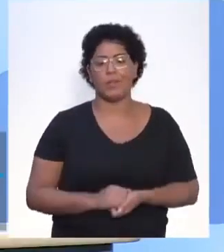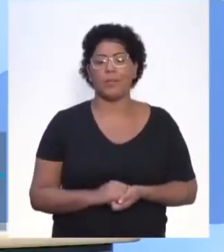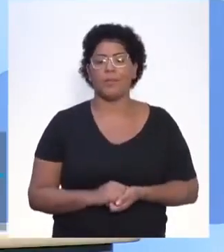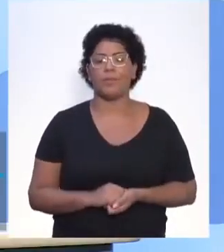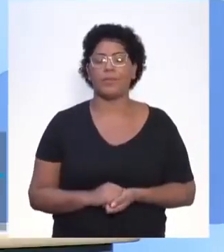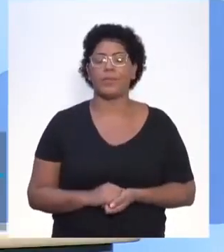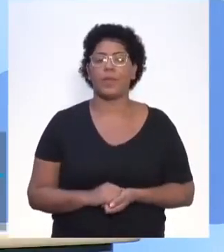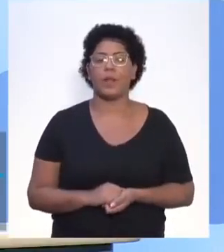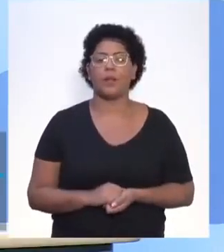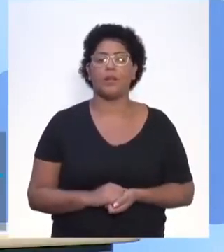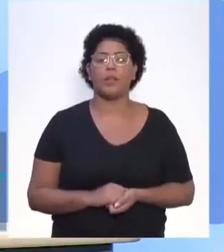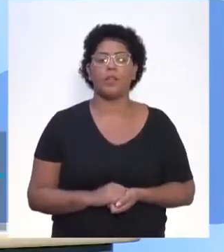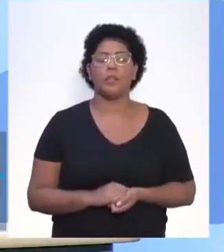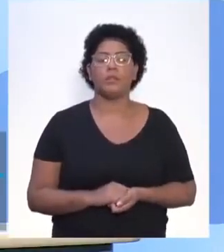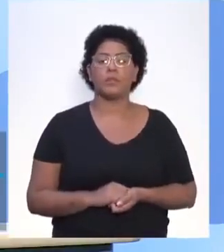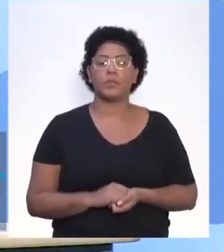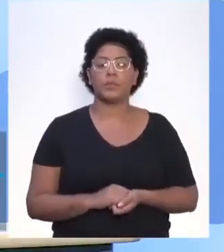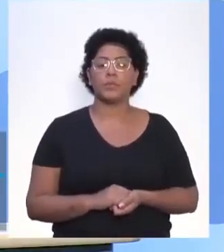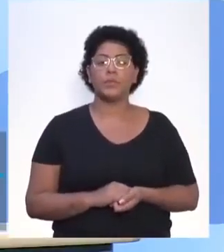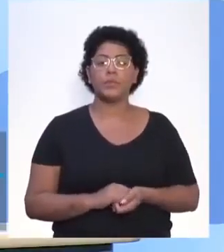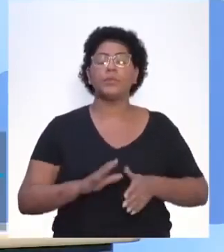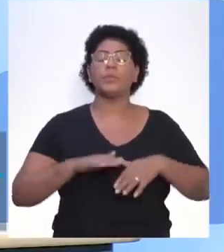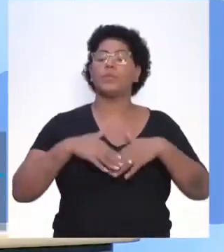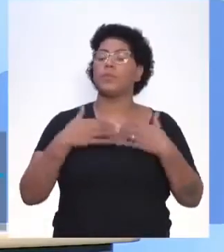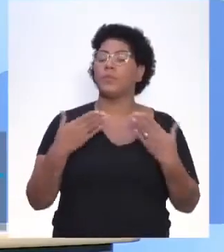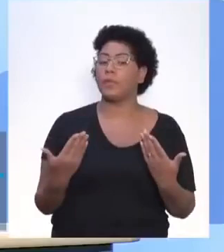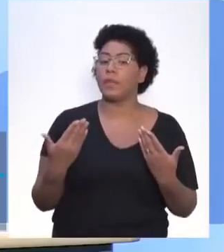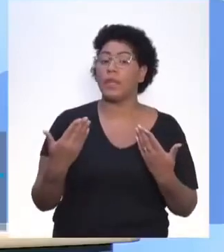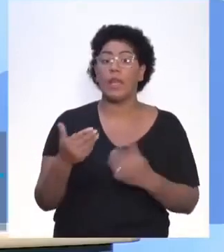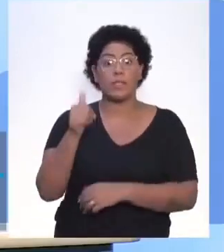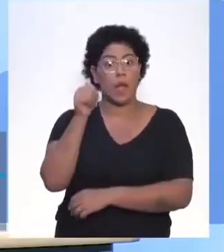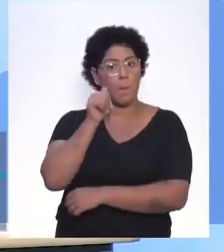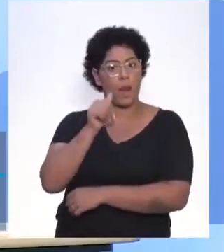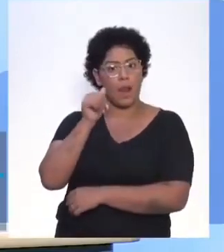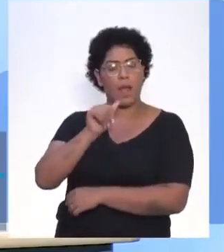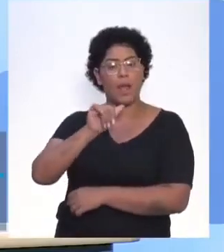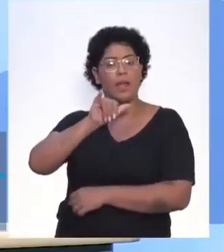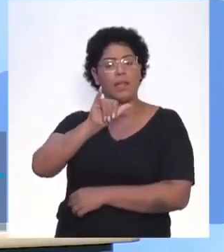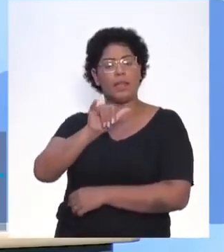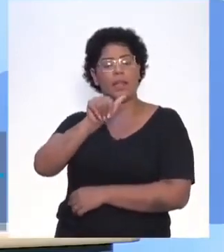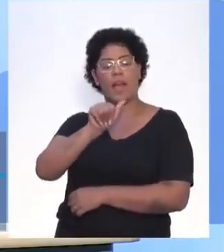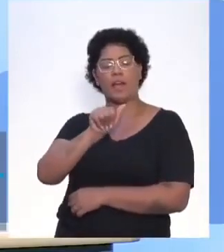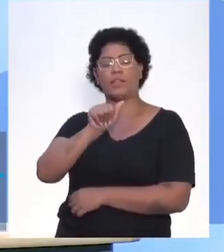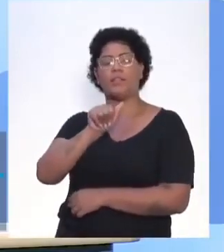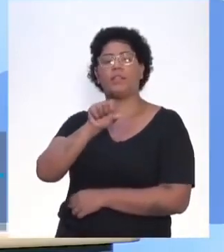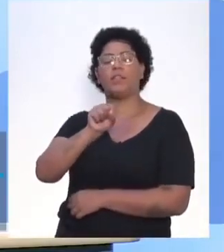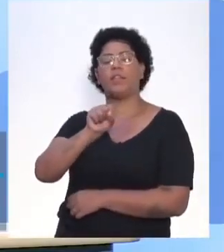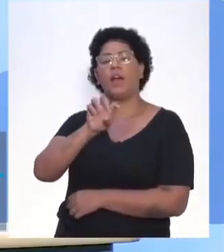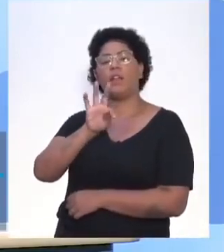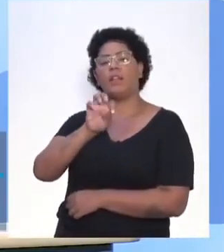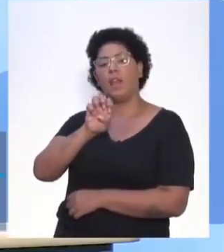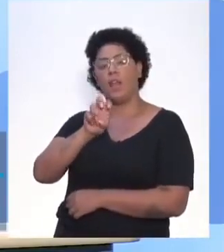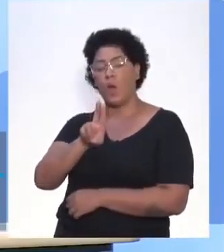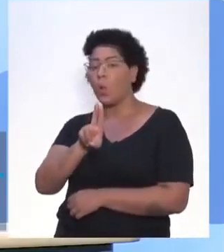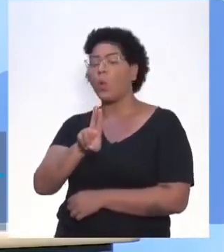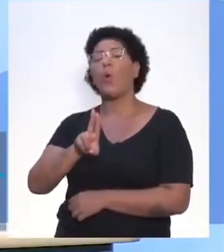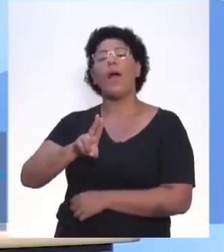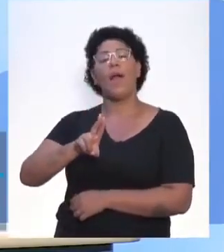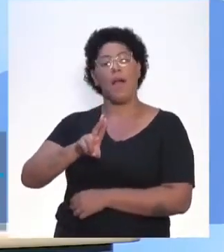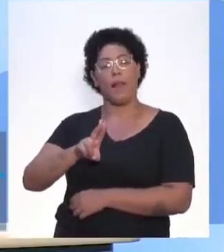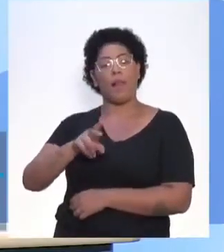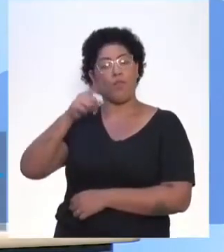direto, governando diretamente a região. E aí, a Iá Santewa, né, diante aí dos outros líderes do Império Axante que não